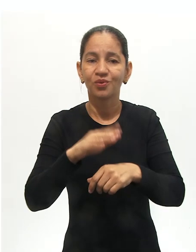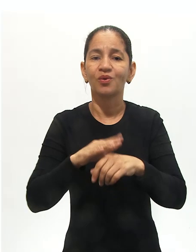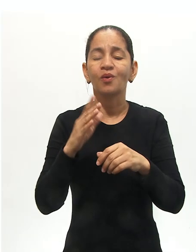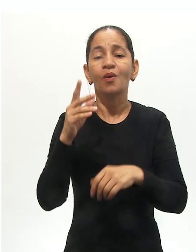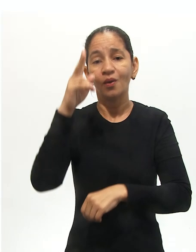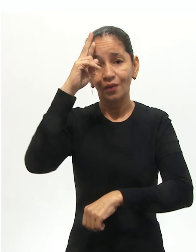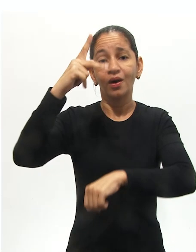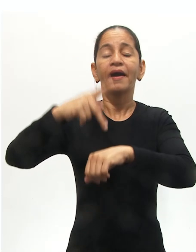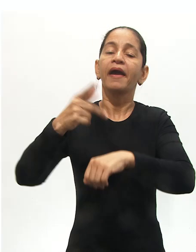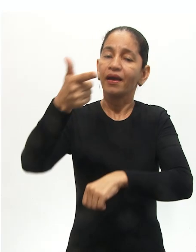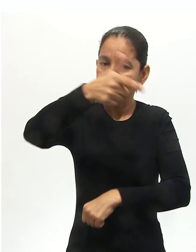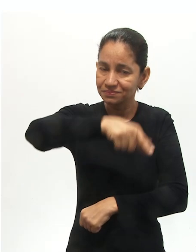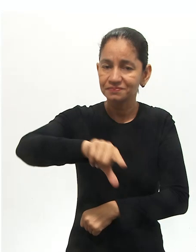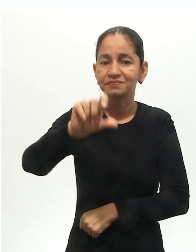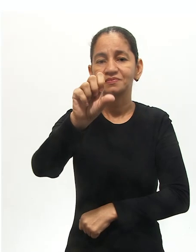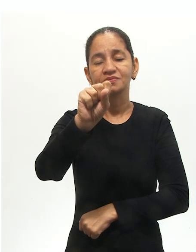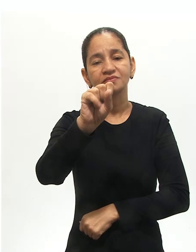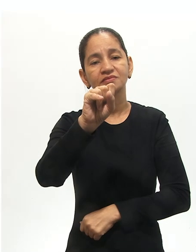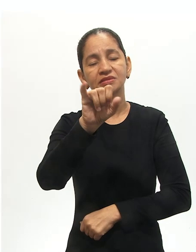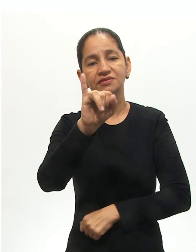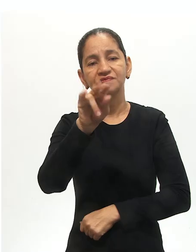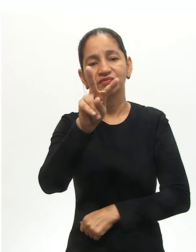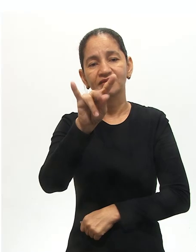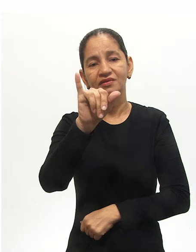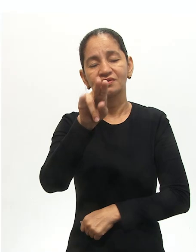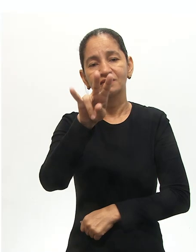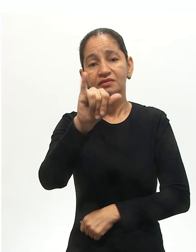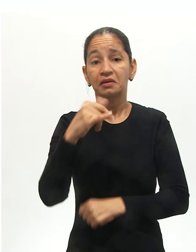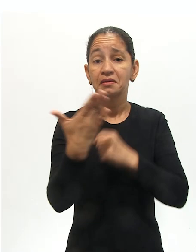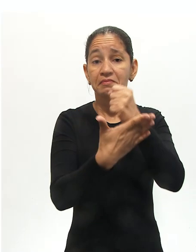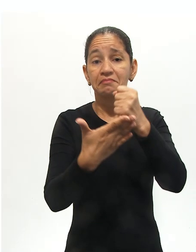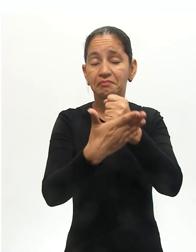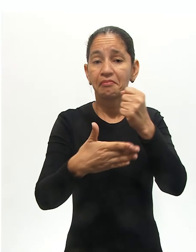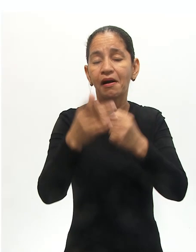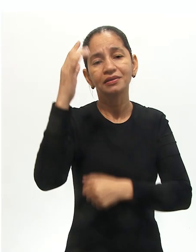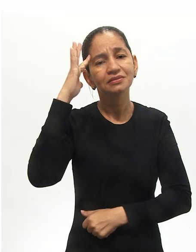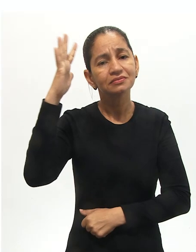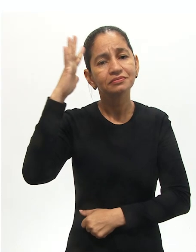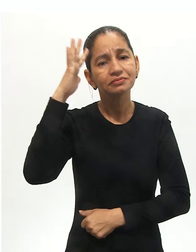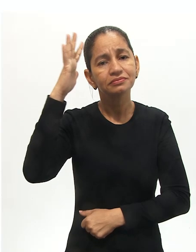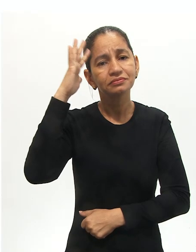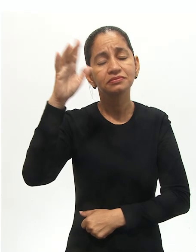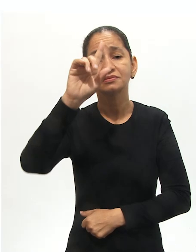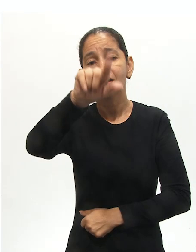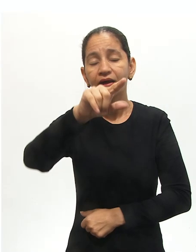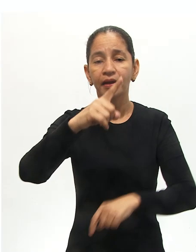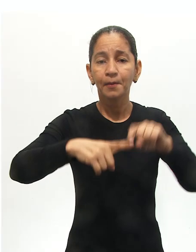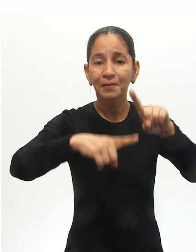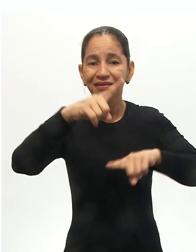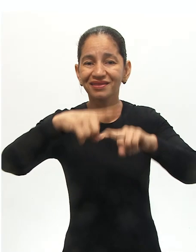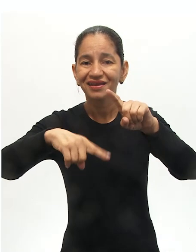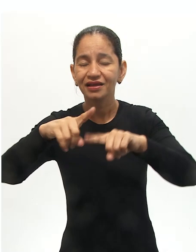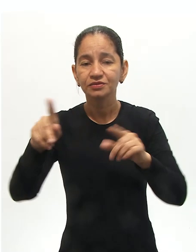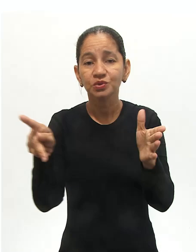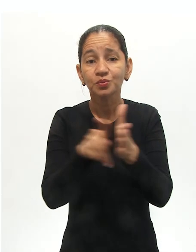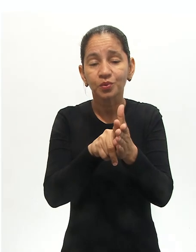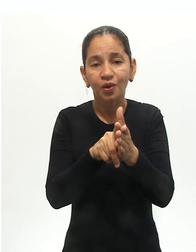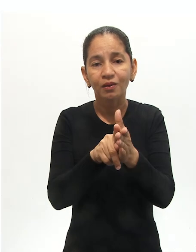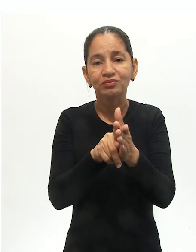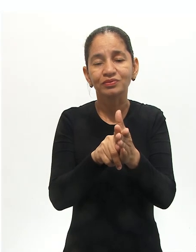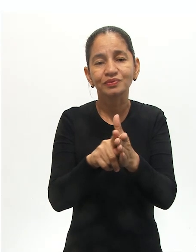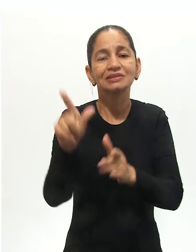exemplo no Brasil é o Dermerval Salviani, autor desse texto. A base do seu pensamento é o